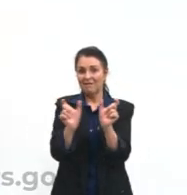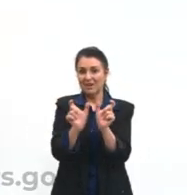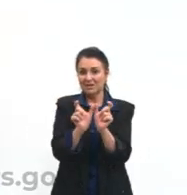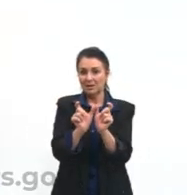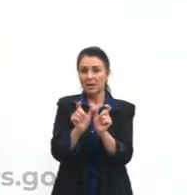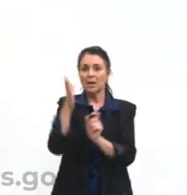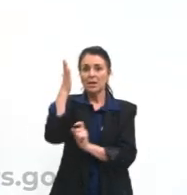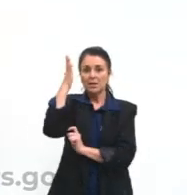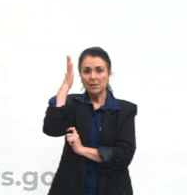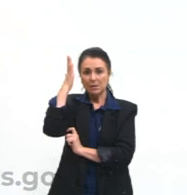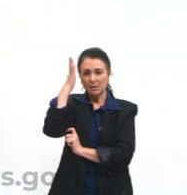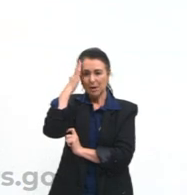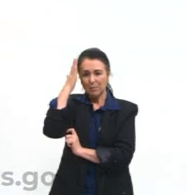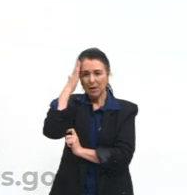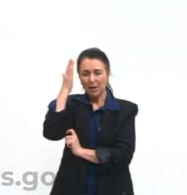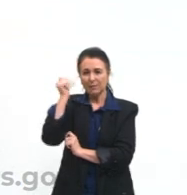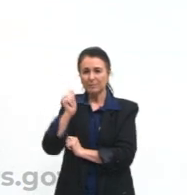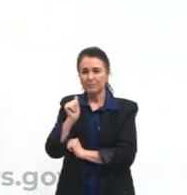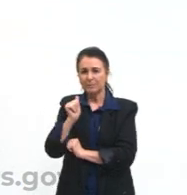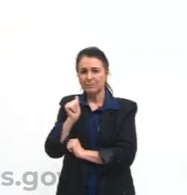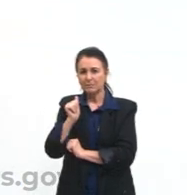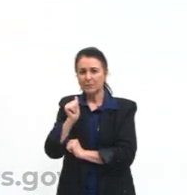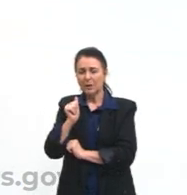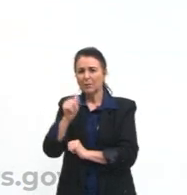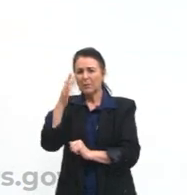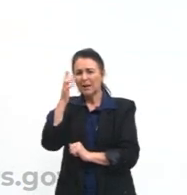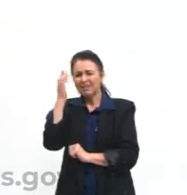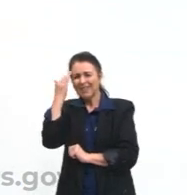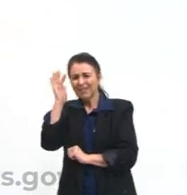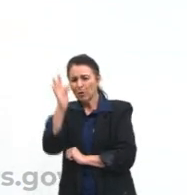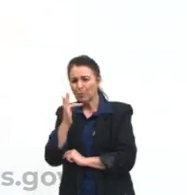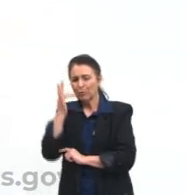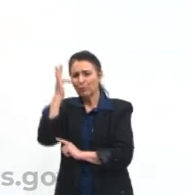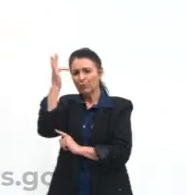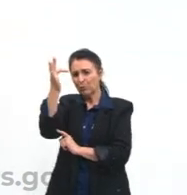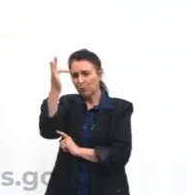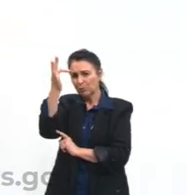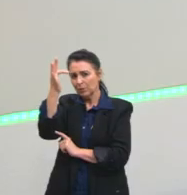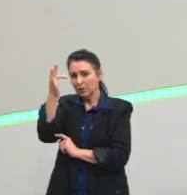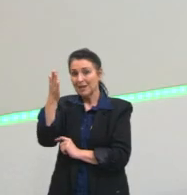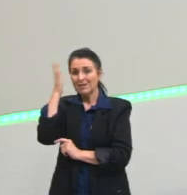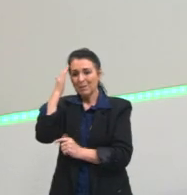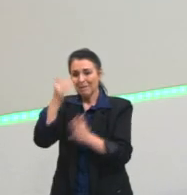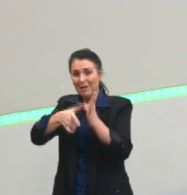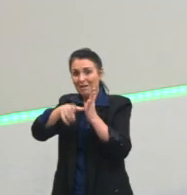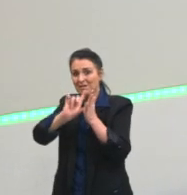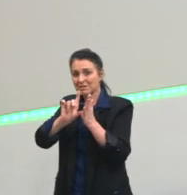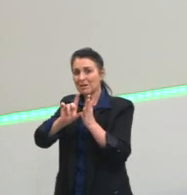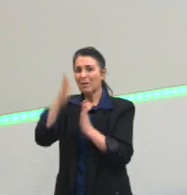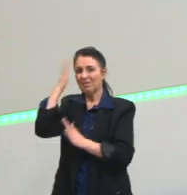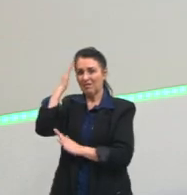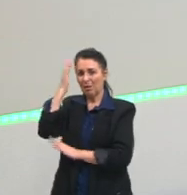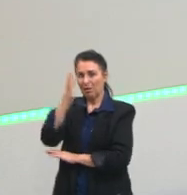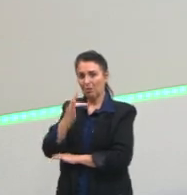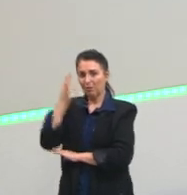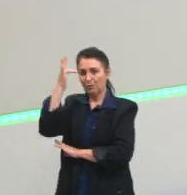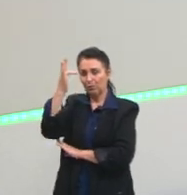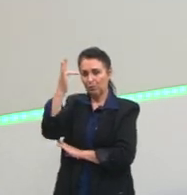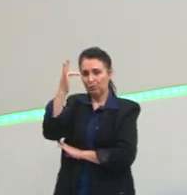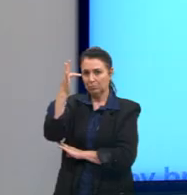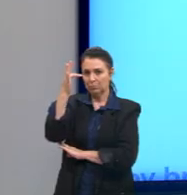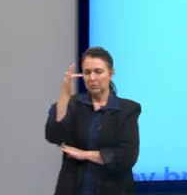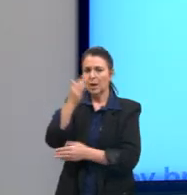caipira para prever a fim de prover a a destruição esse no meu ponto de vista né a destruição da natureza